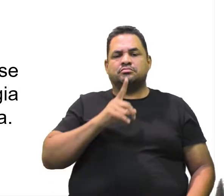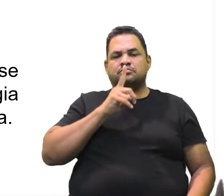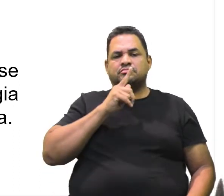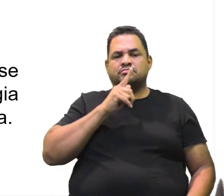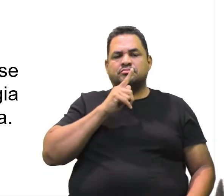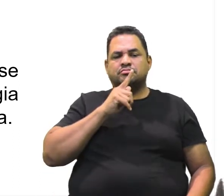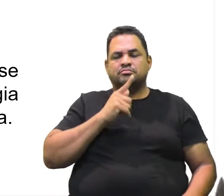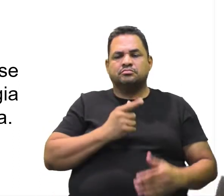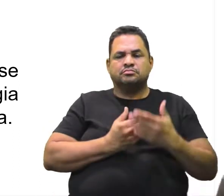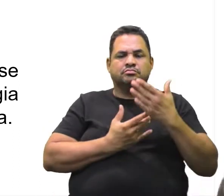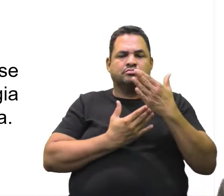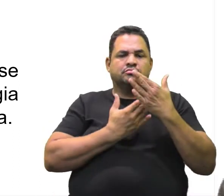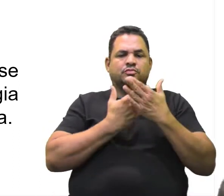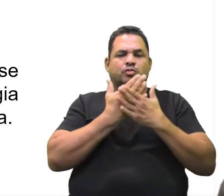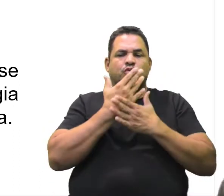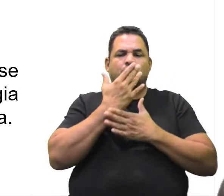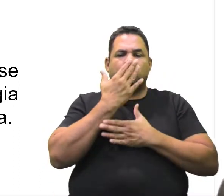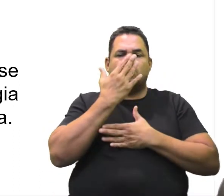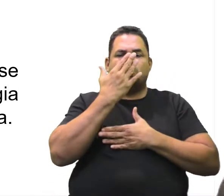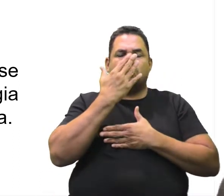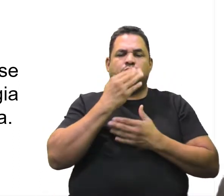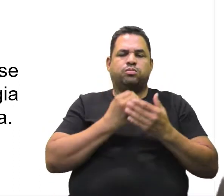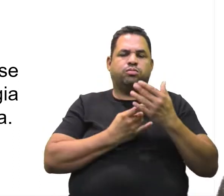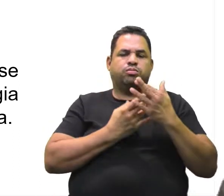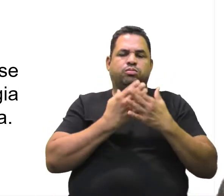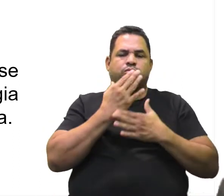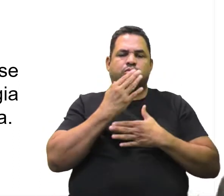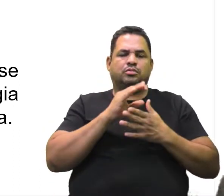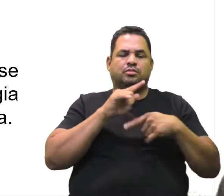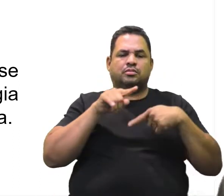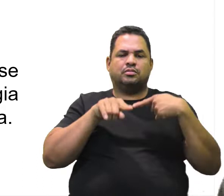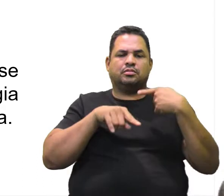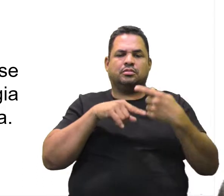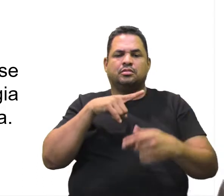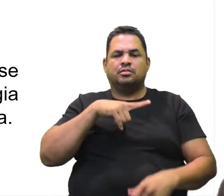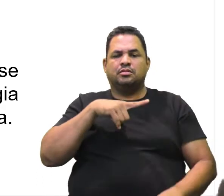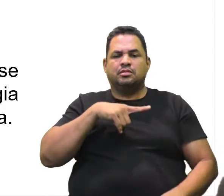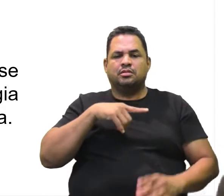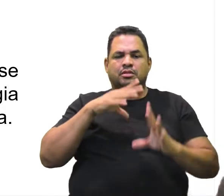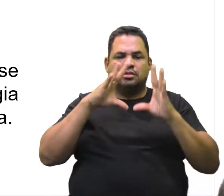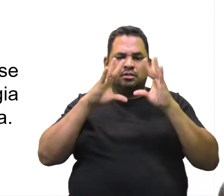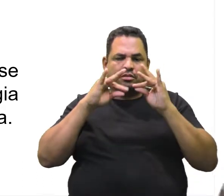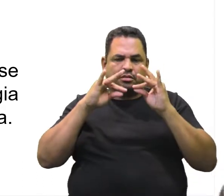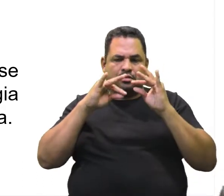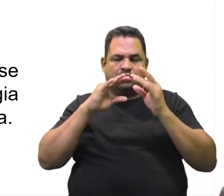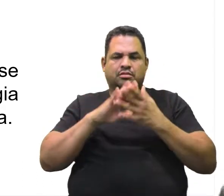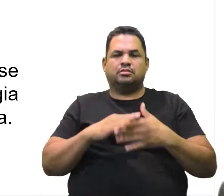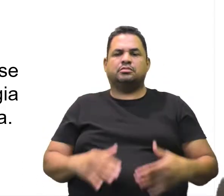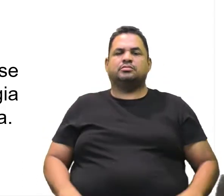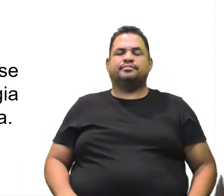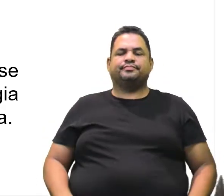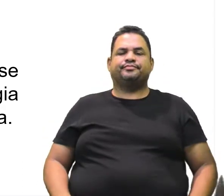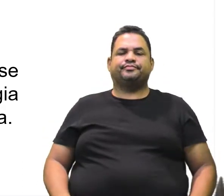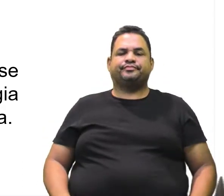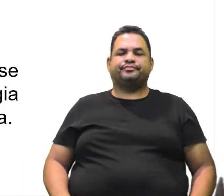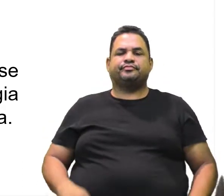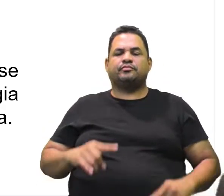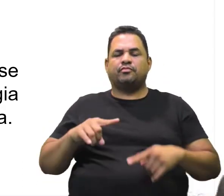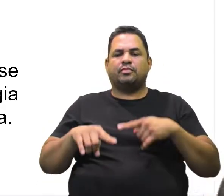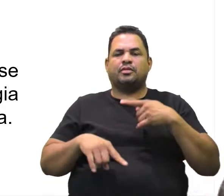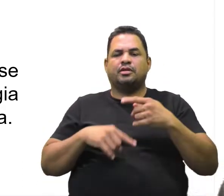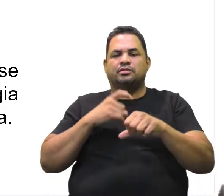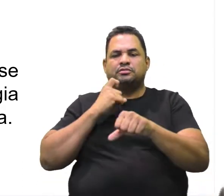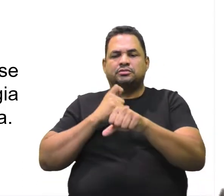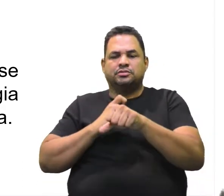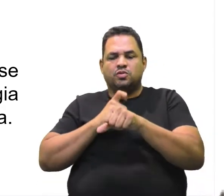fase gasosa, na forma de vapor. Em seguida, nós temos a água na forma líquida e depois